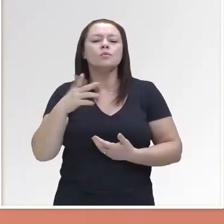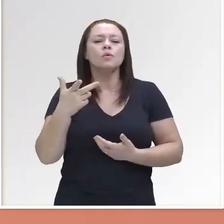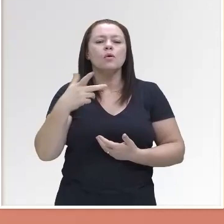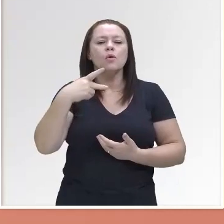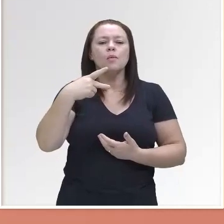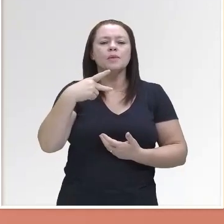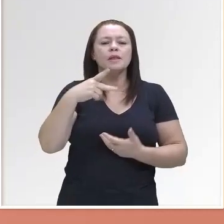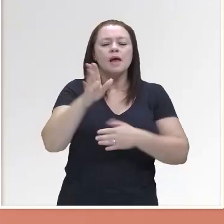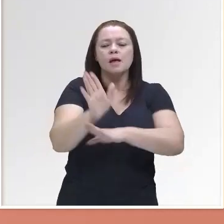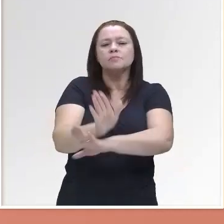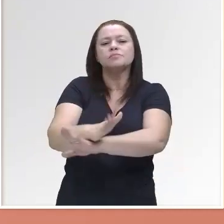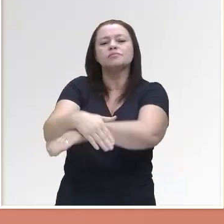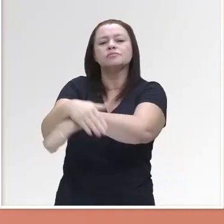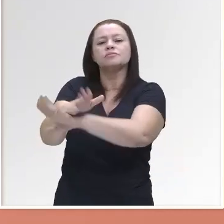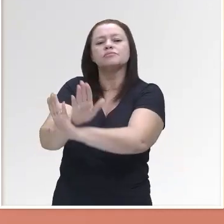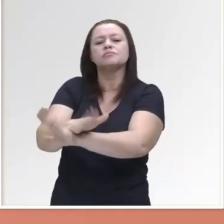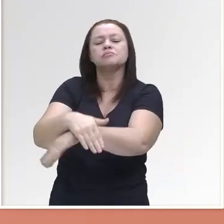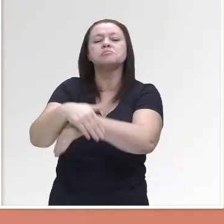lembra?